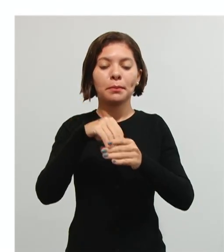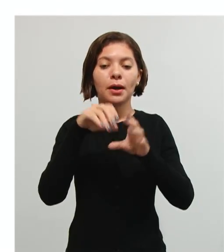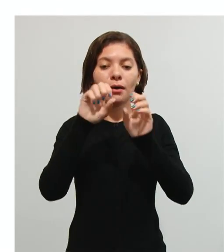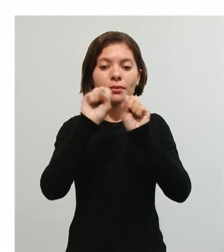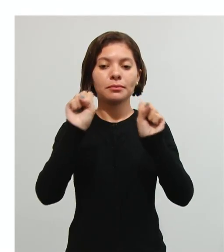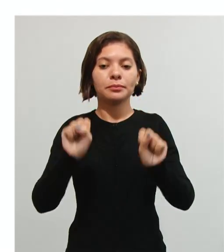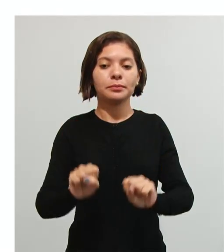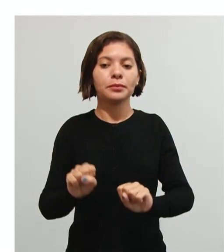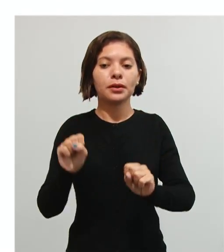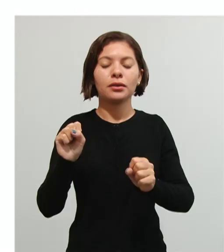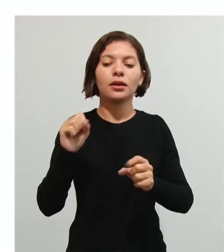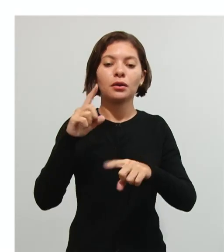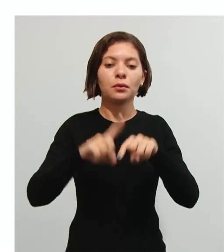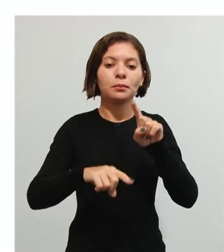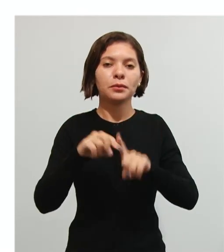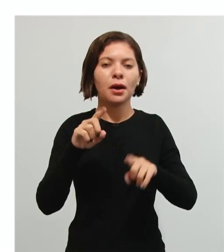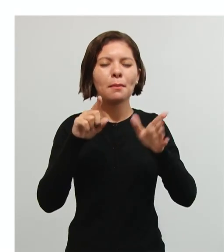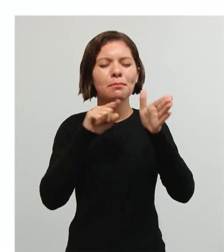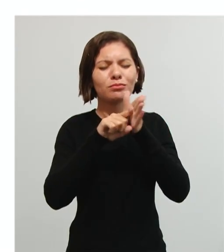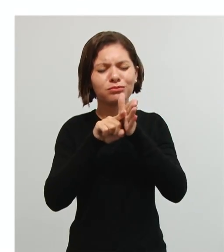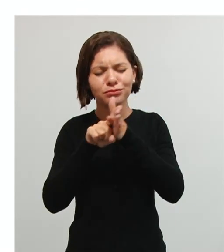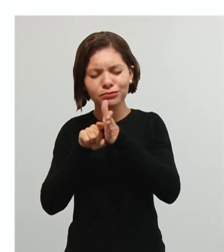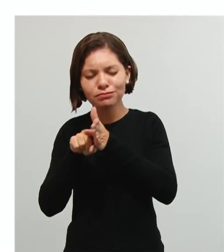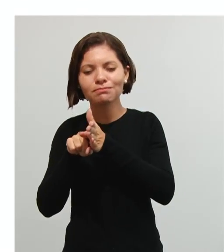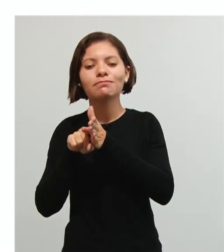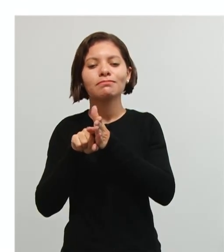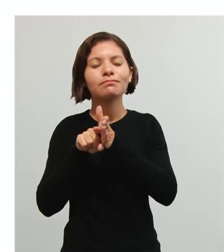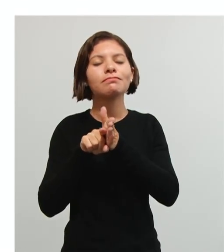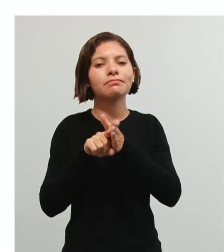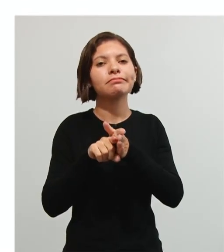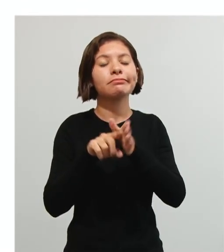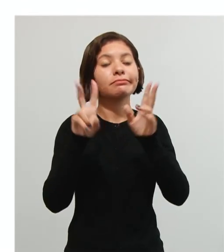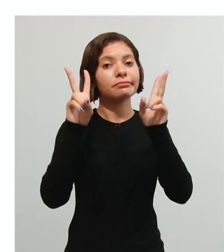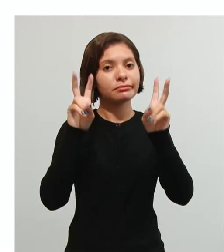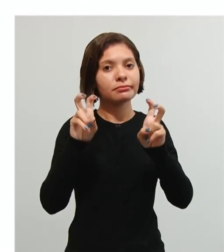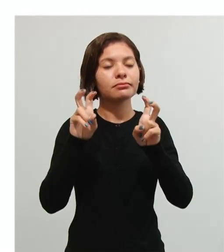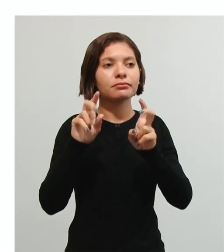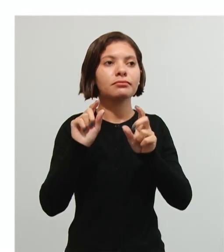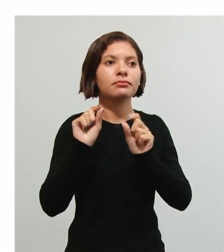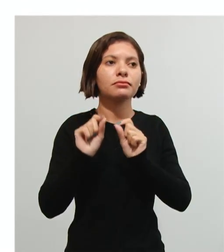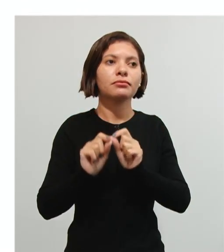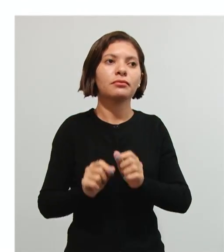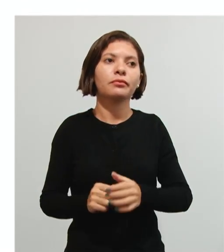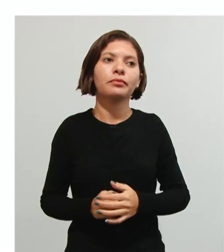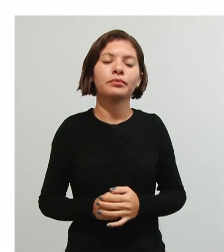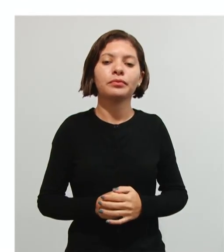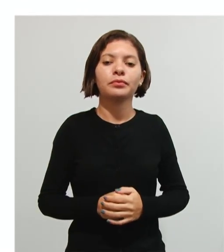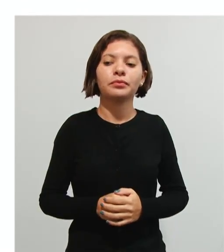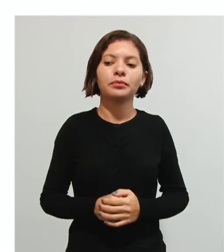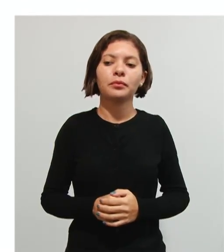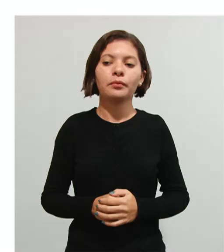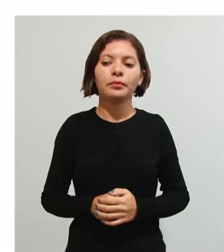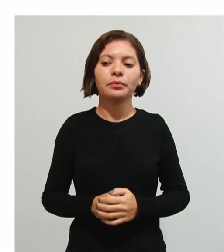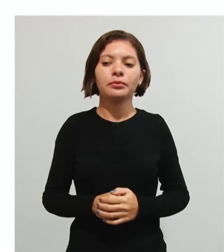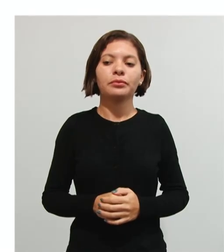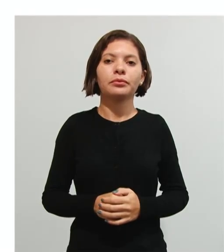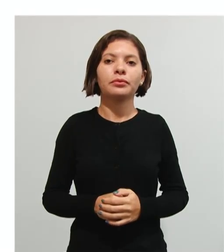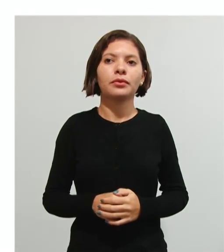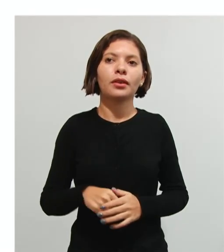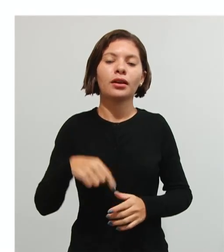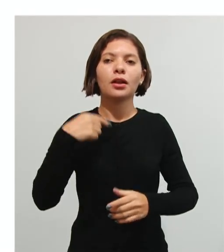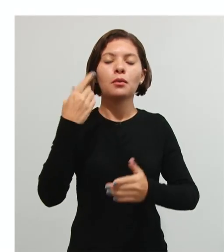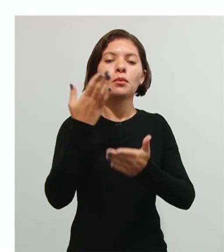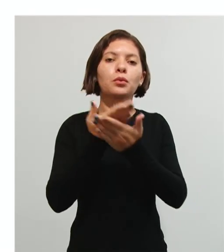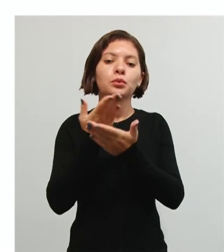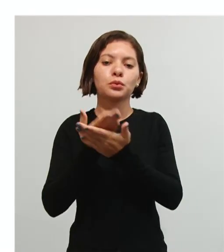no objeto. Então, pesquisar muito sobre aquilo, né, que você quer pesquisar. Estudo